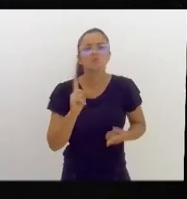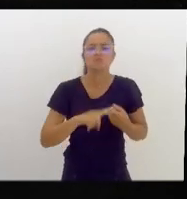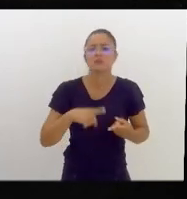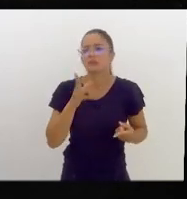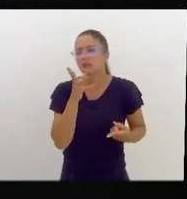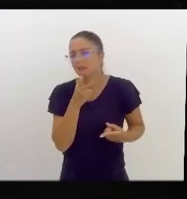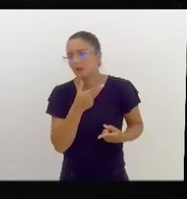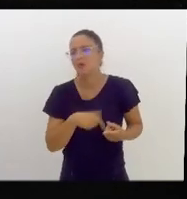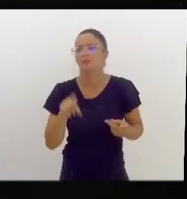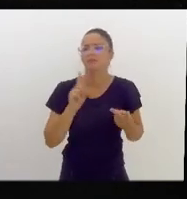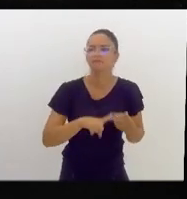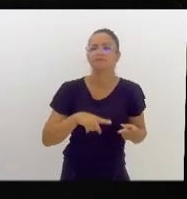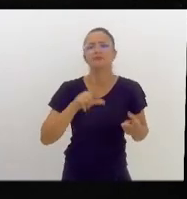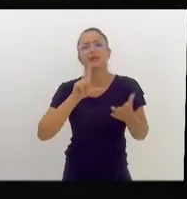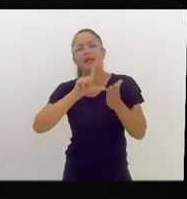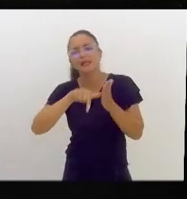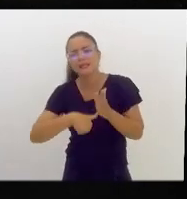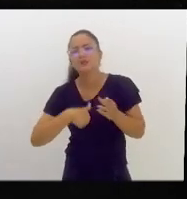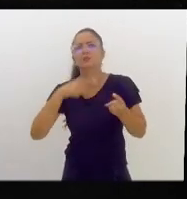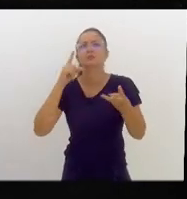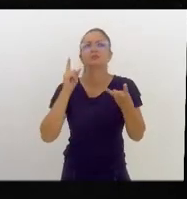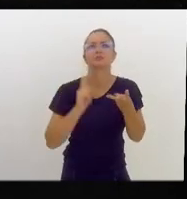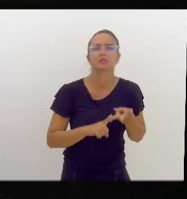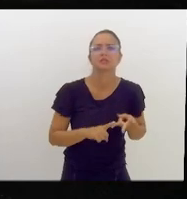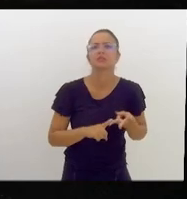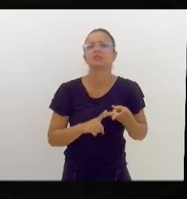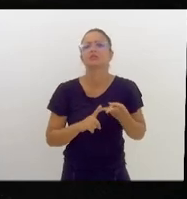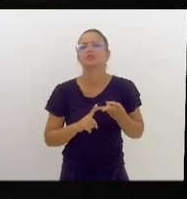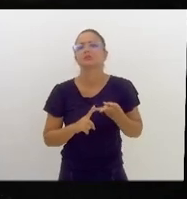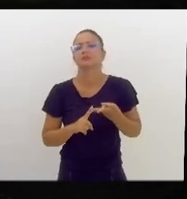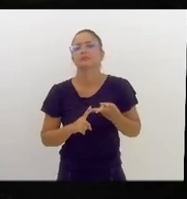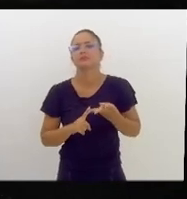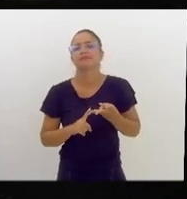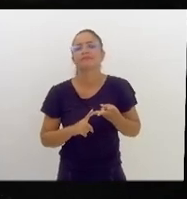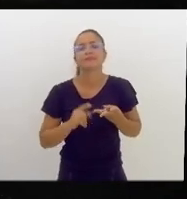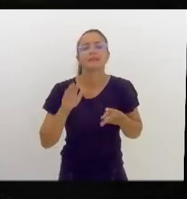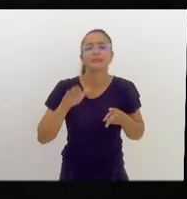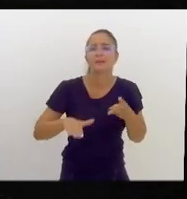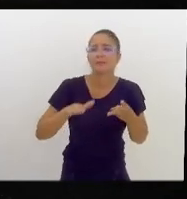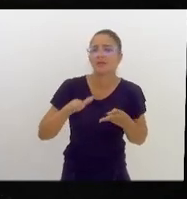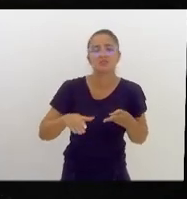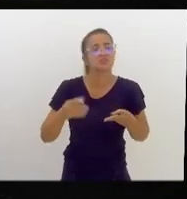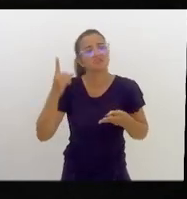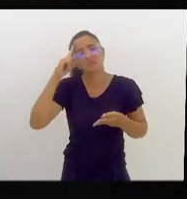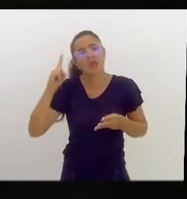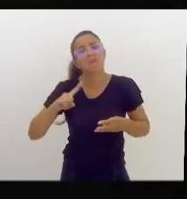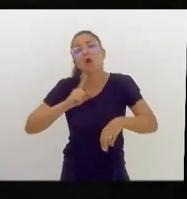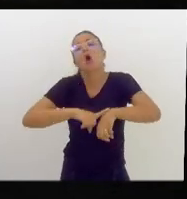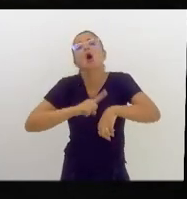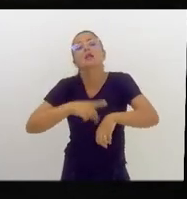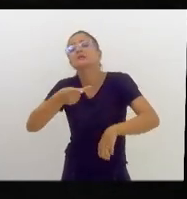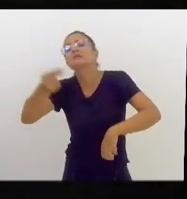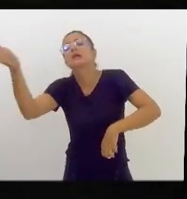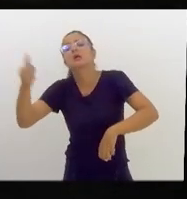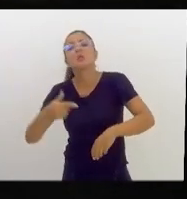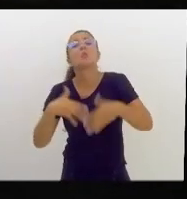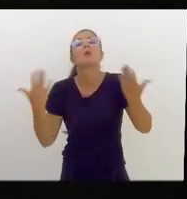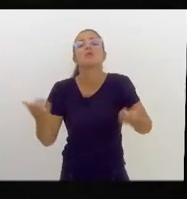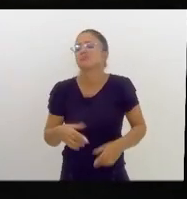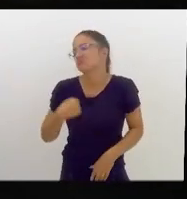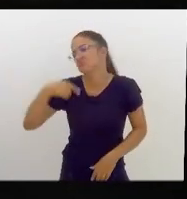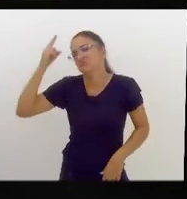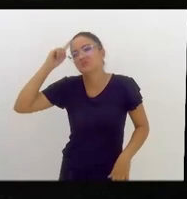ela nos falou do atraso, ela nos falou da impossibilidade de saber o horário preciso